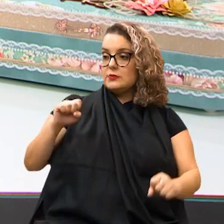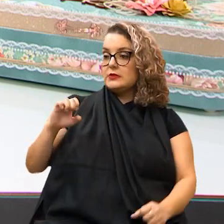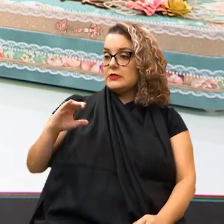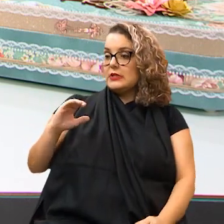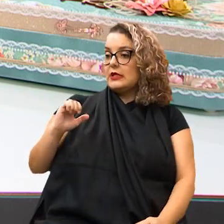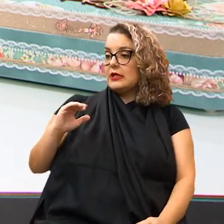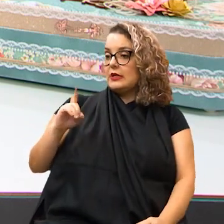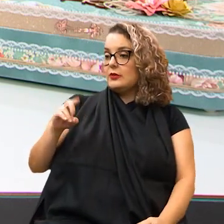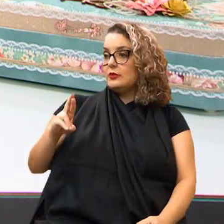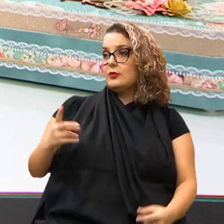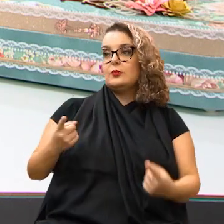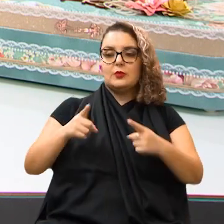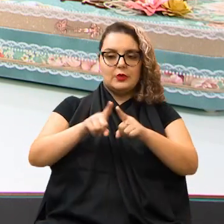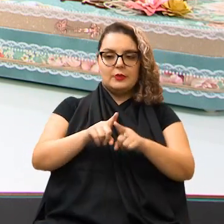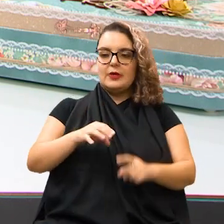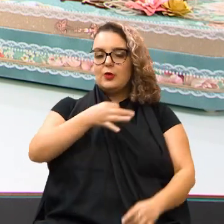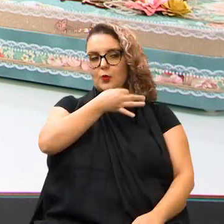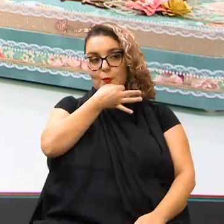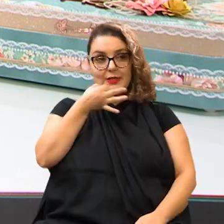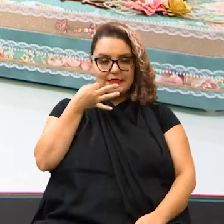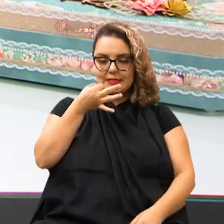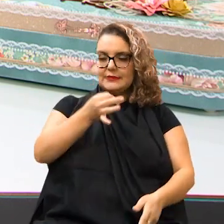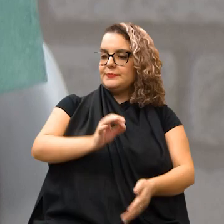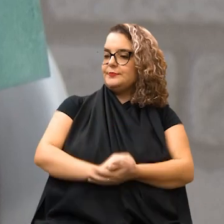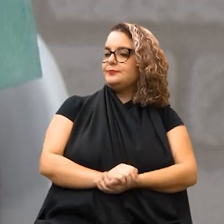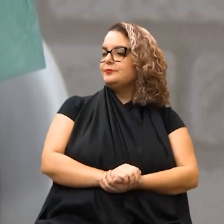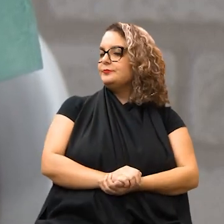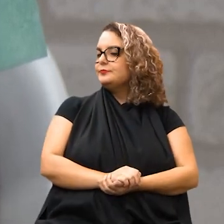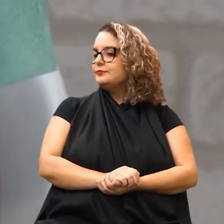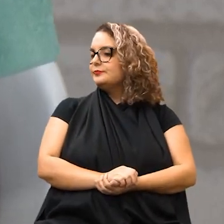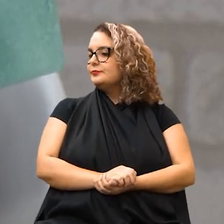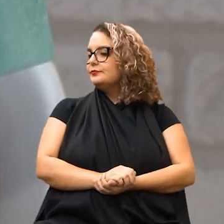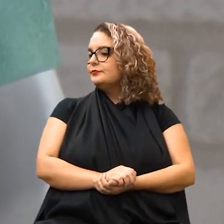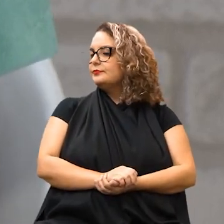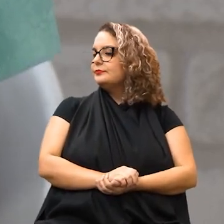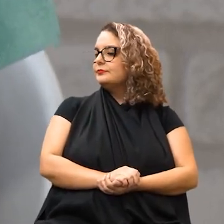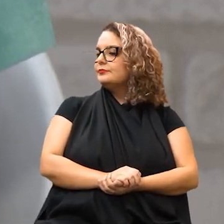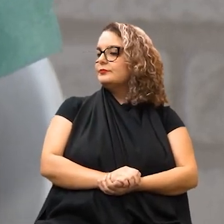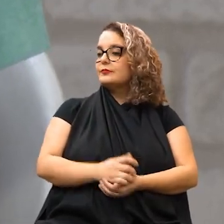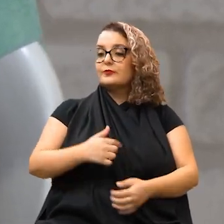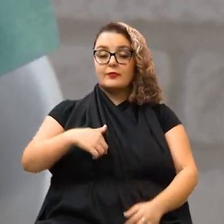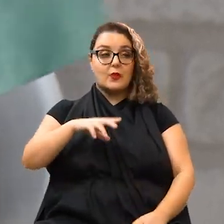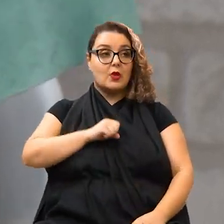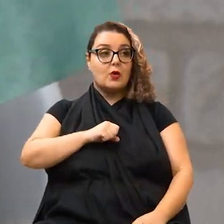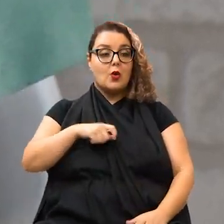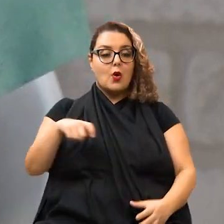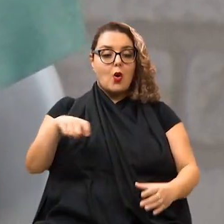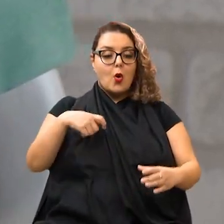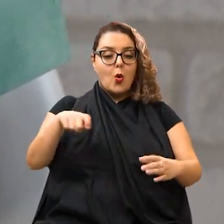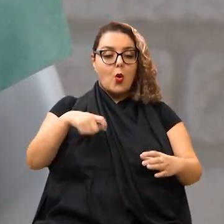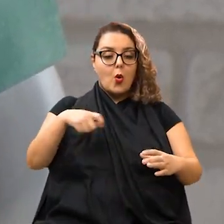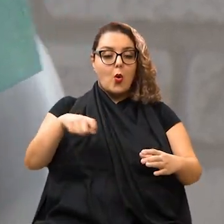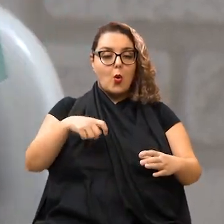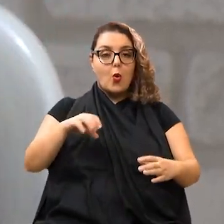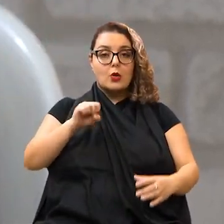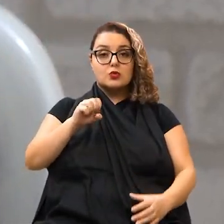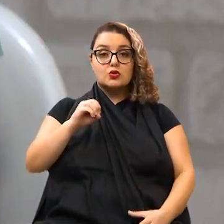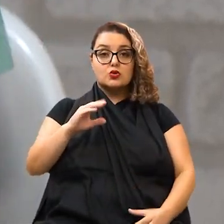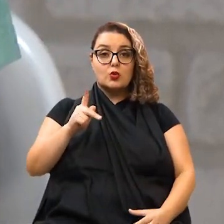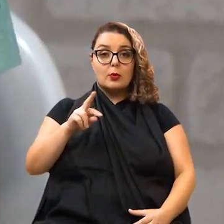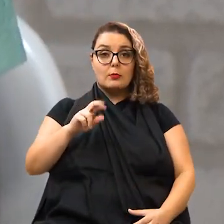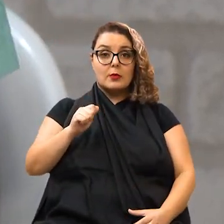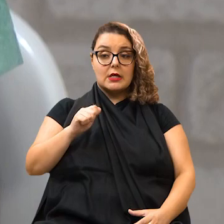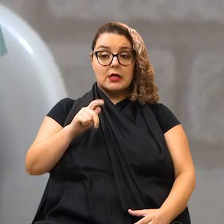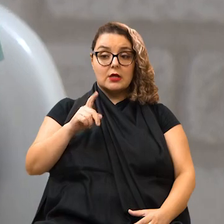O secador é um ótimo aliado. Excelente. Eu gosto também de usar, muitas vezes, o soprador. O